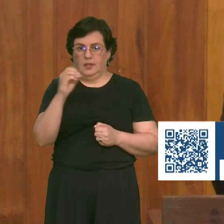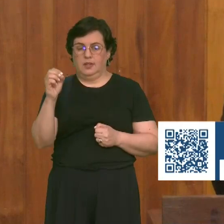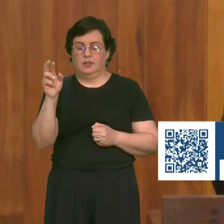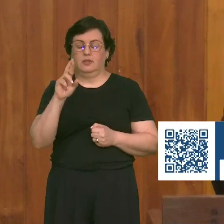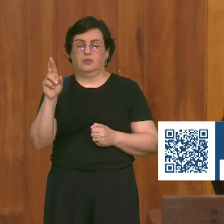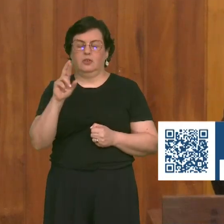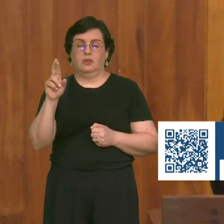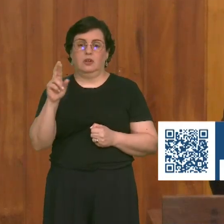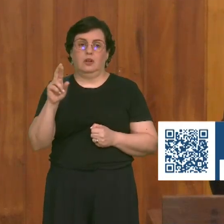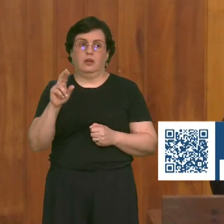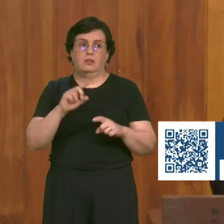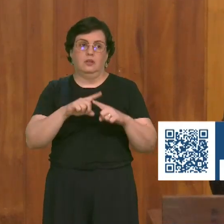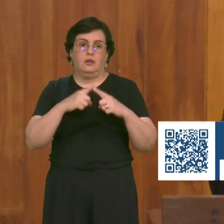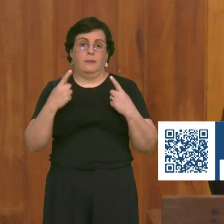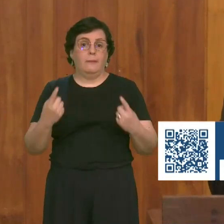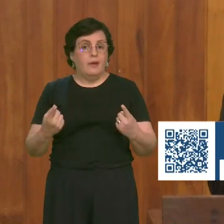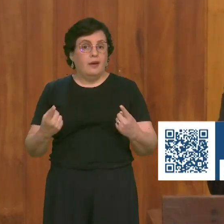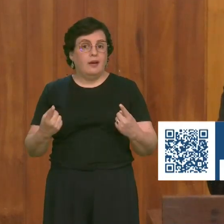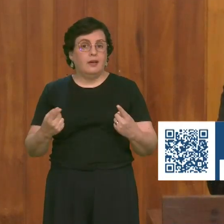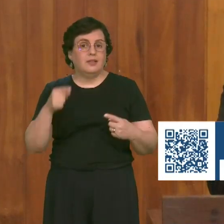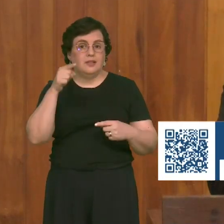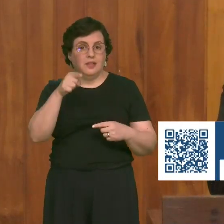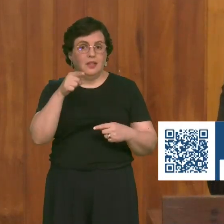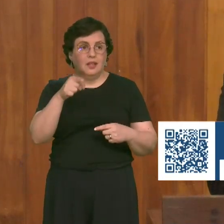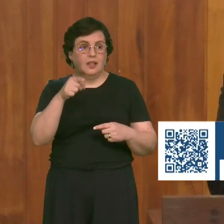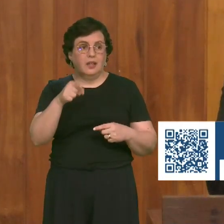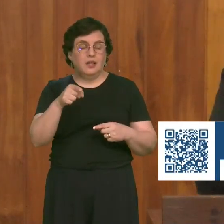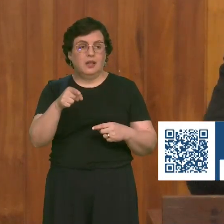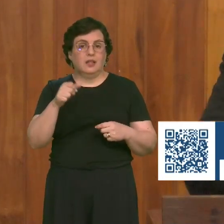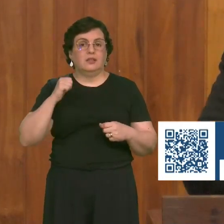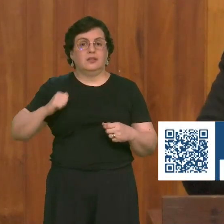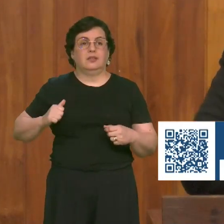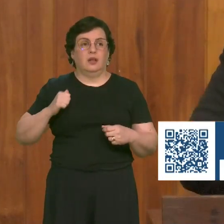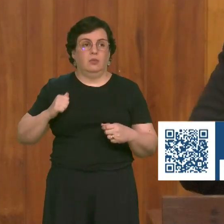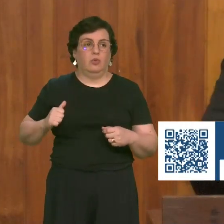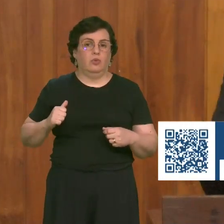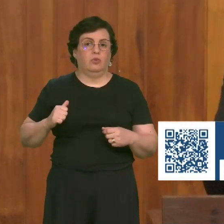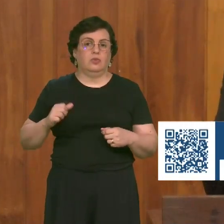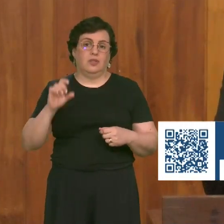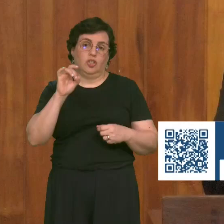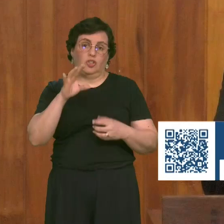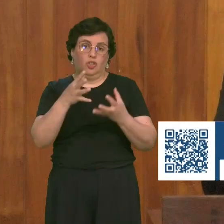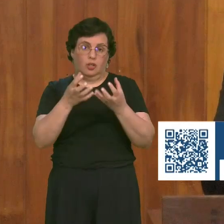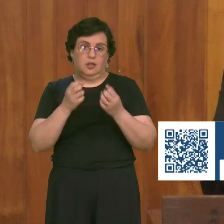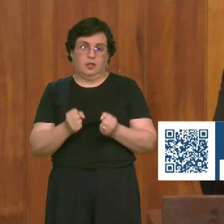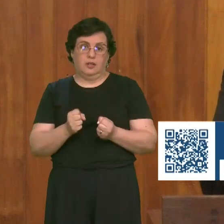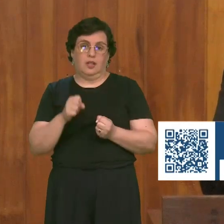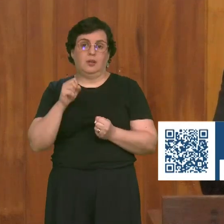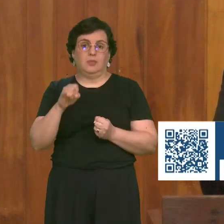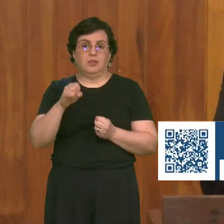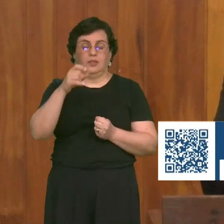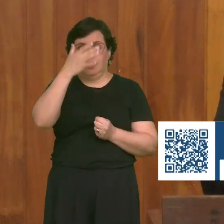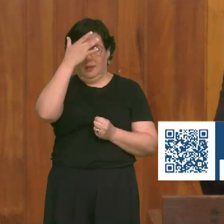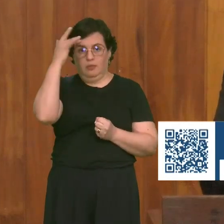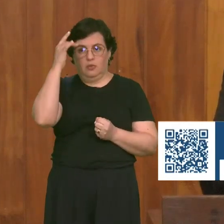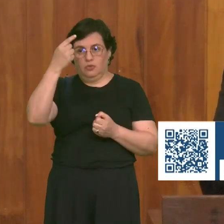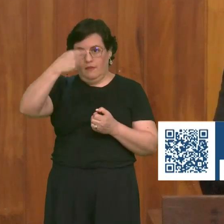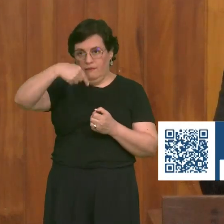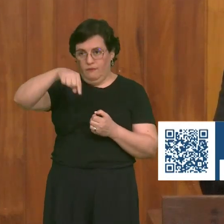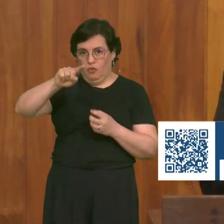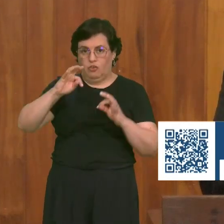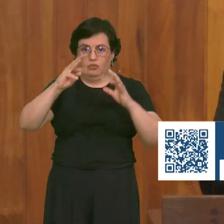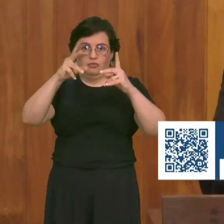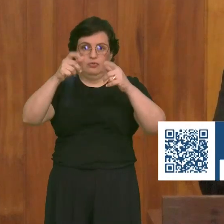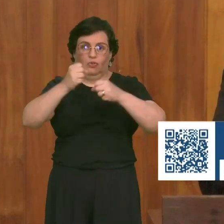só que aí fica condicionado o recebimento dessa bolsa a ao comparecimento durante